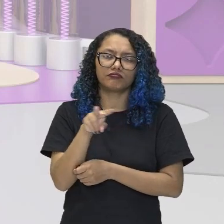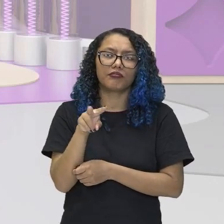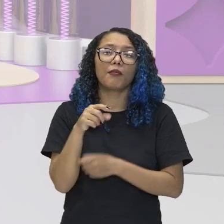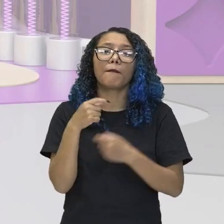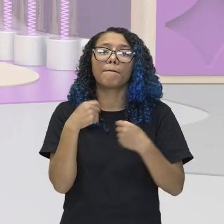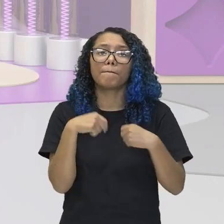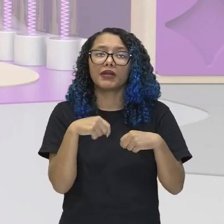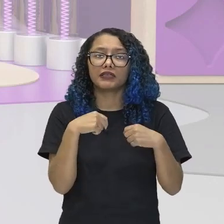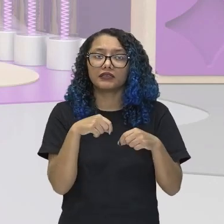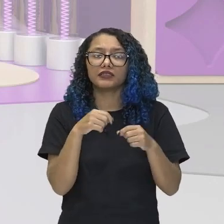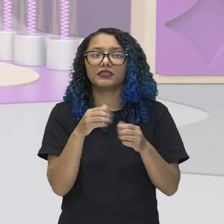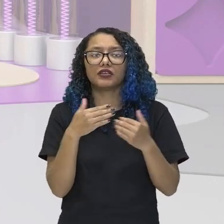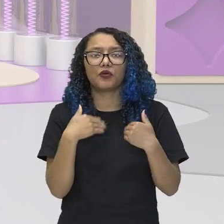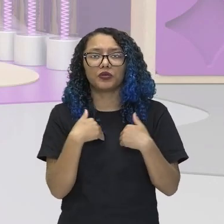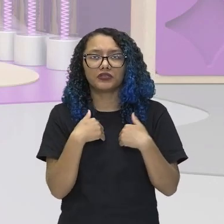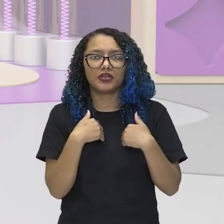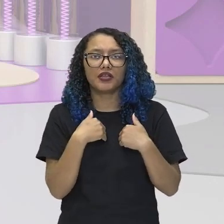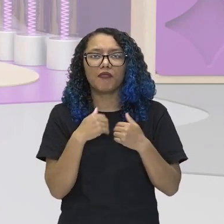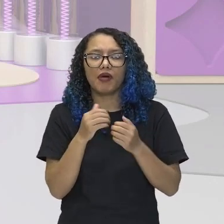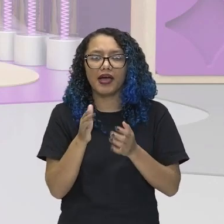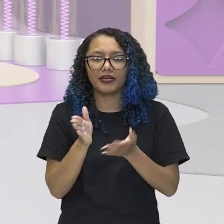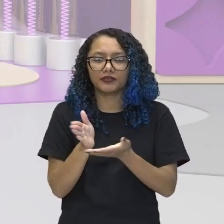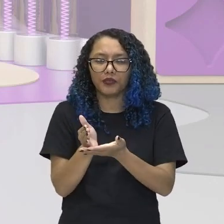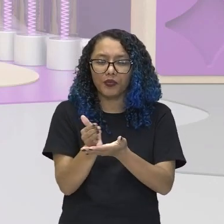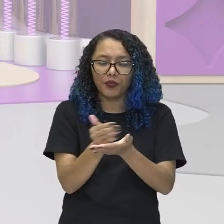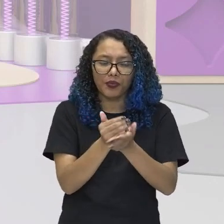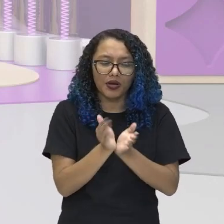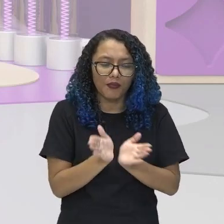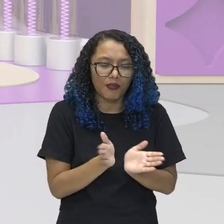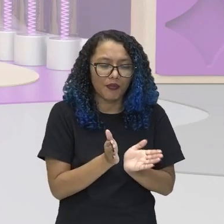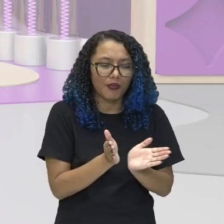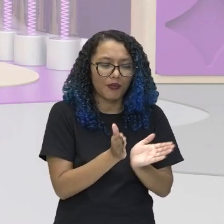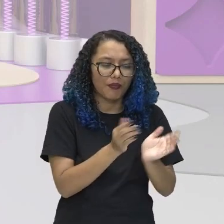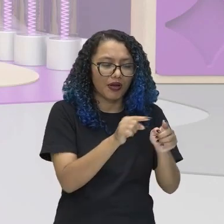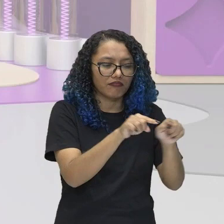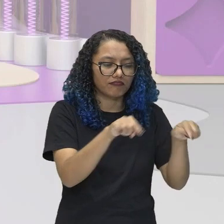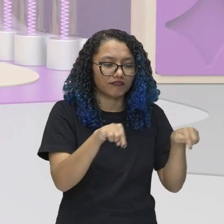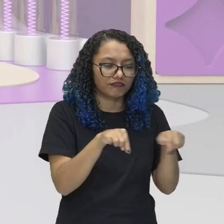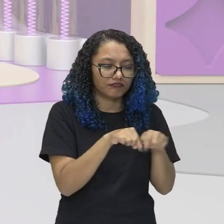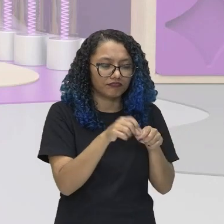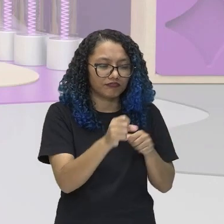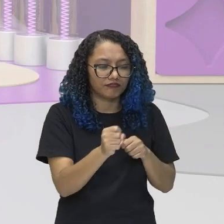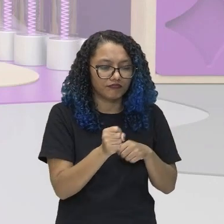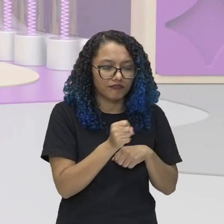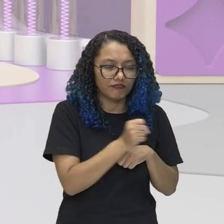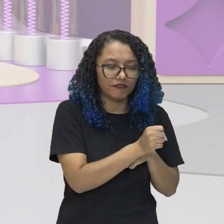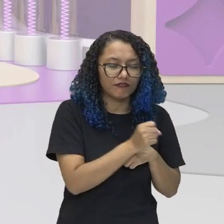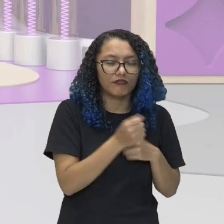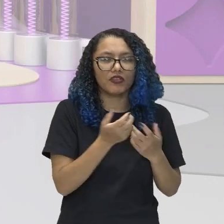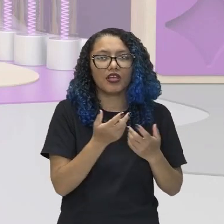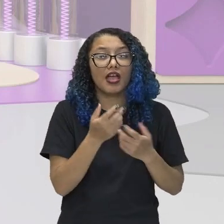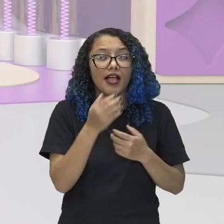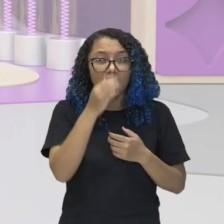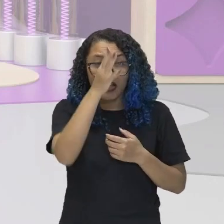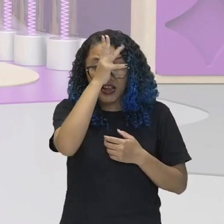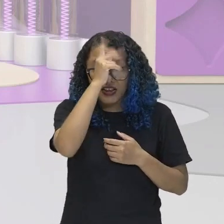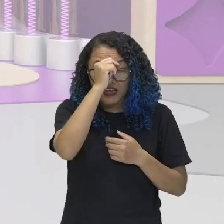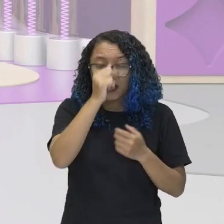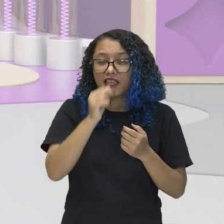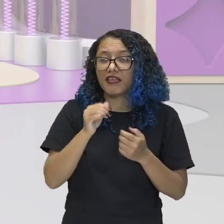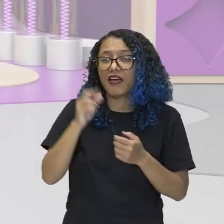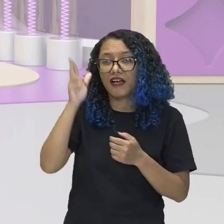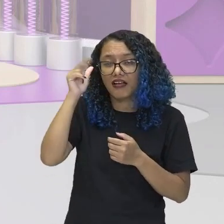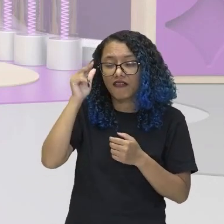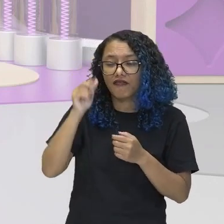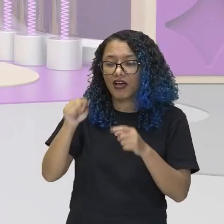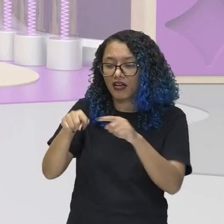todos os seus animais para que eles possam ir para as galinhas, vão para o seu poleiro, os cavalos vão para os